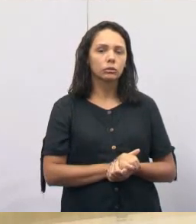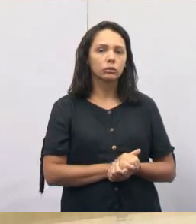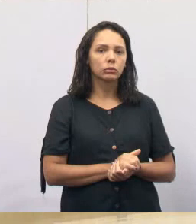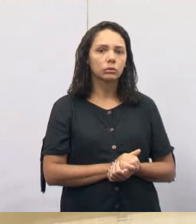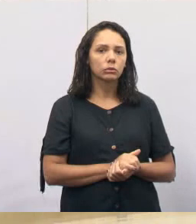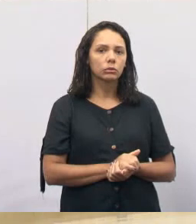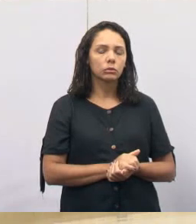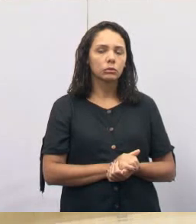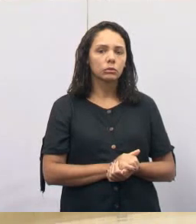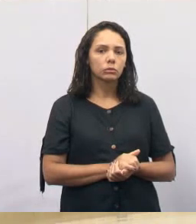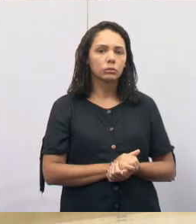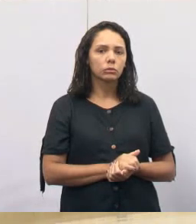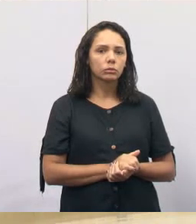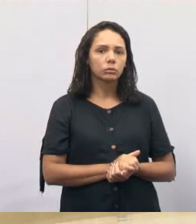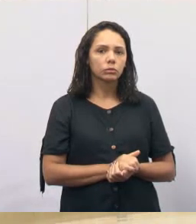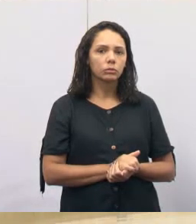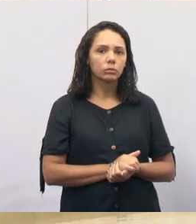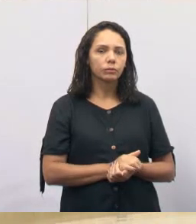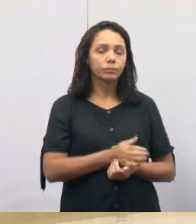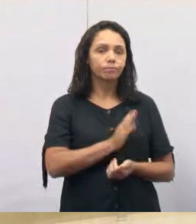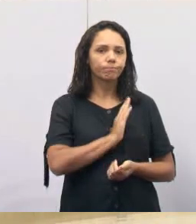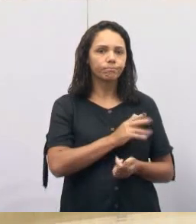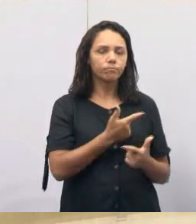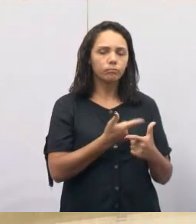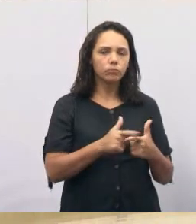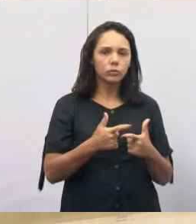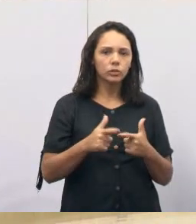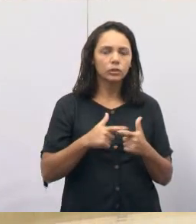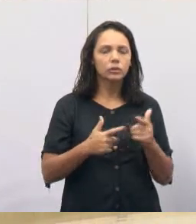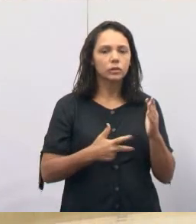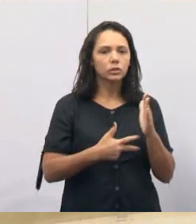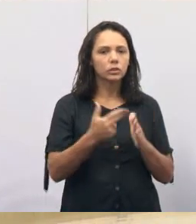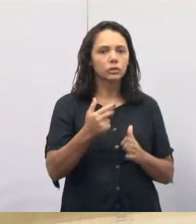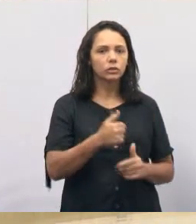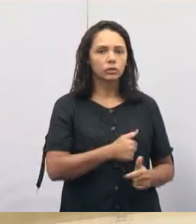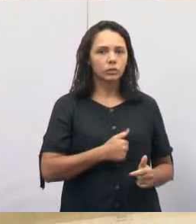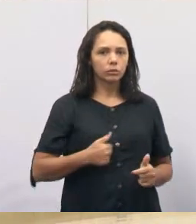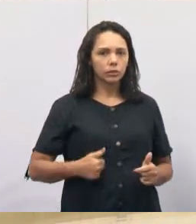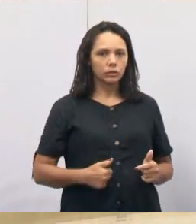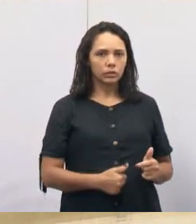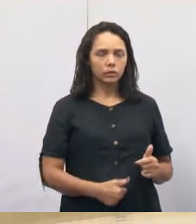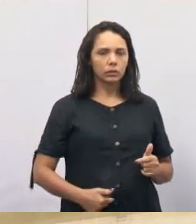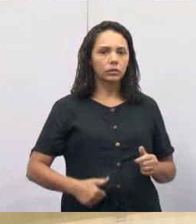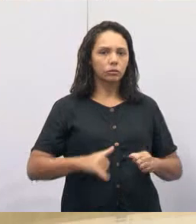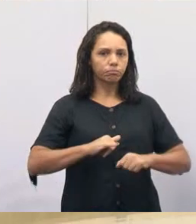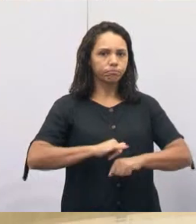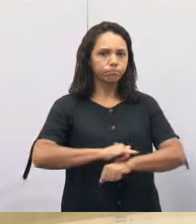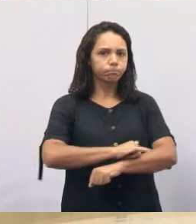cardiologia, avaliação, marca-passo, cirurgia de aparelho digestivo, obesidade grau 3,